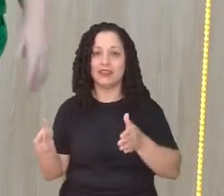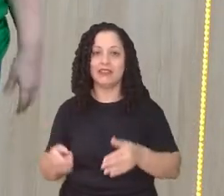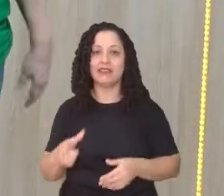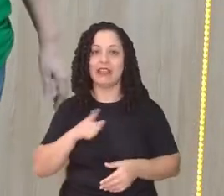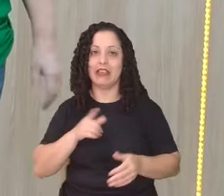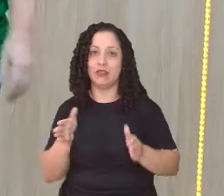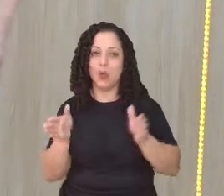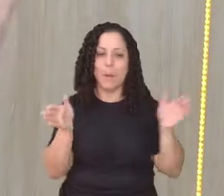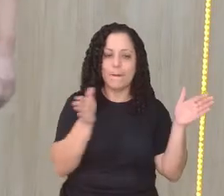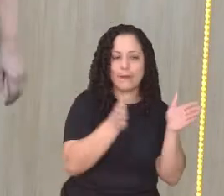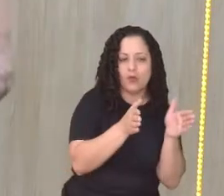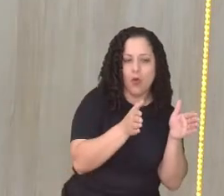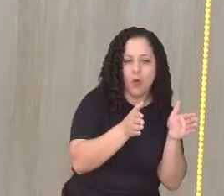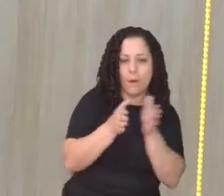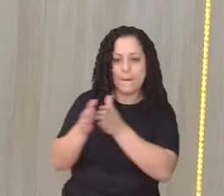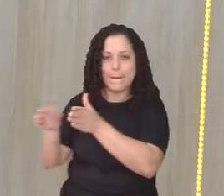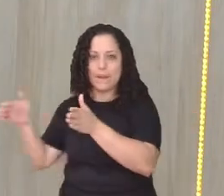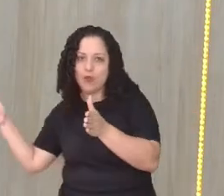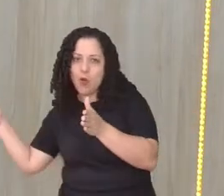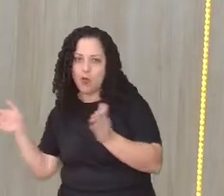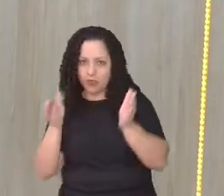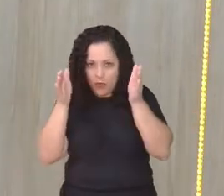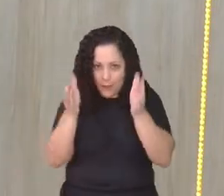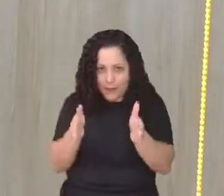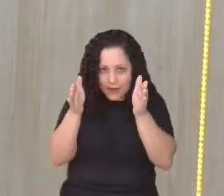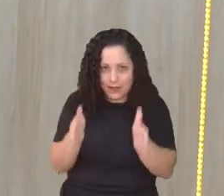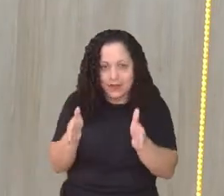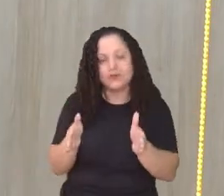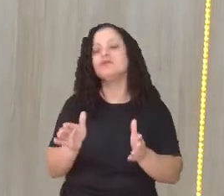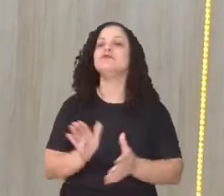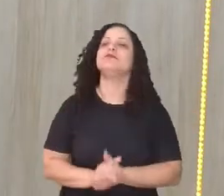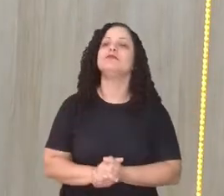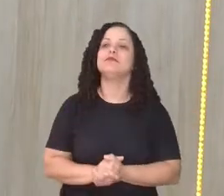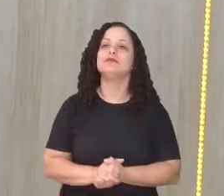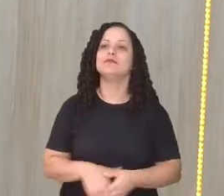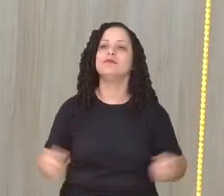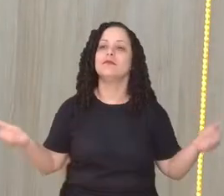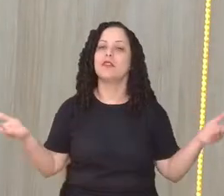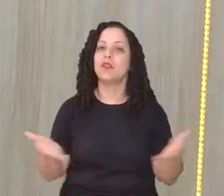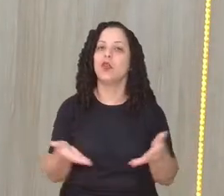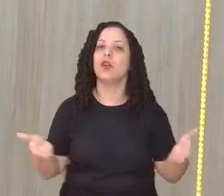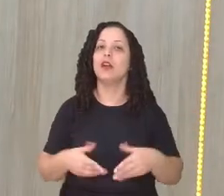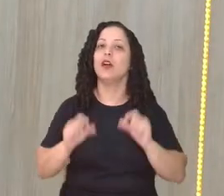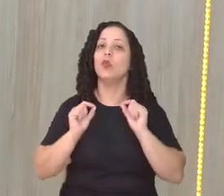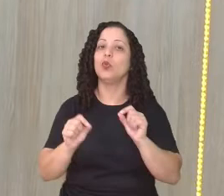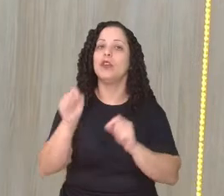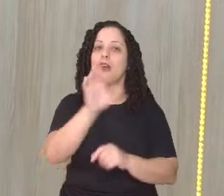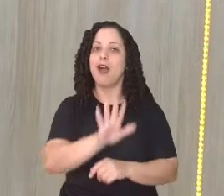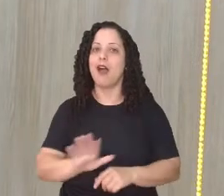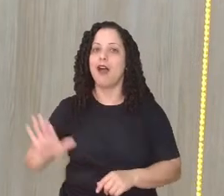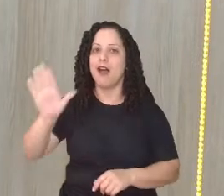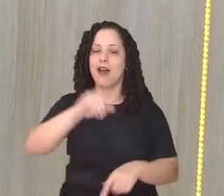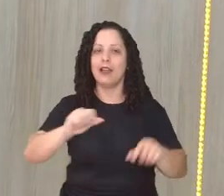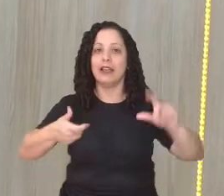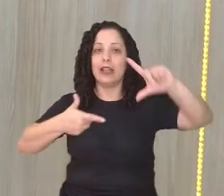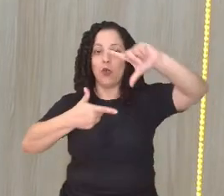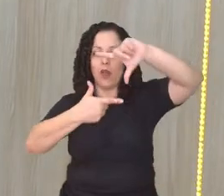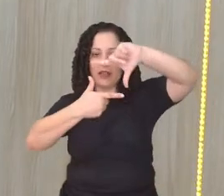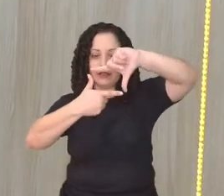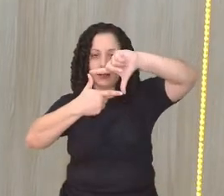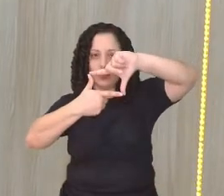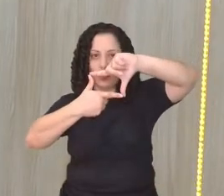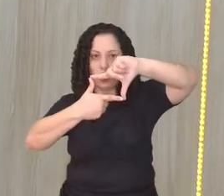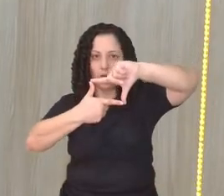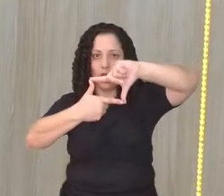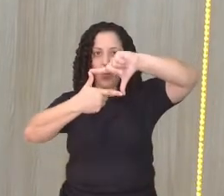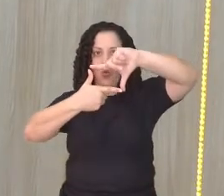e o menor. O que eu vou fazer? Eu tenho a área do retângulo de 12